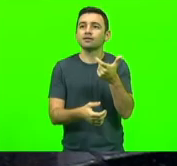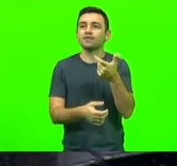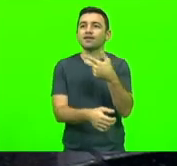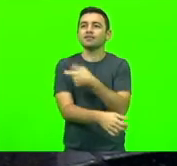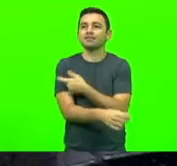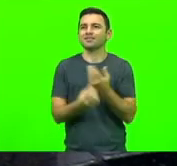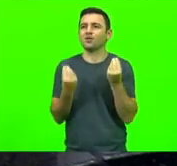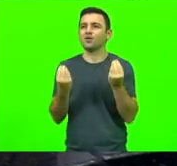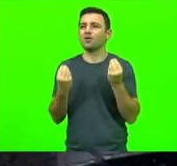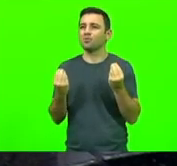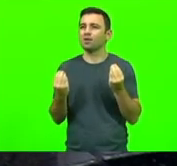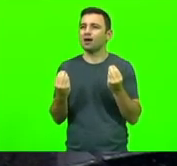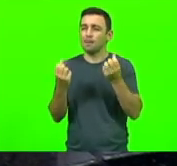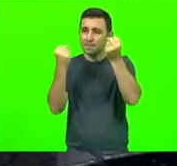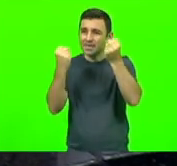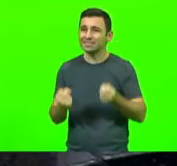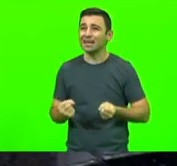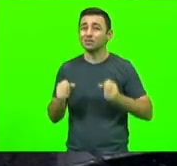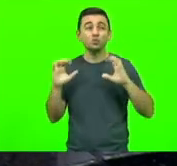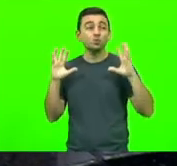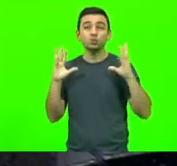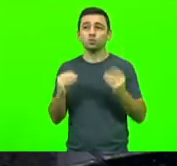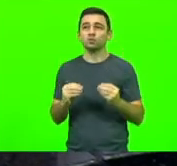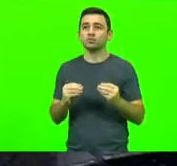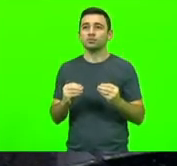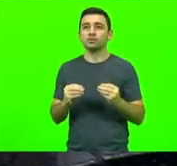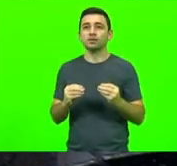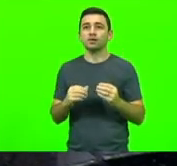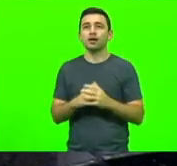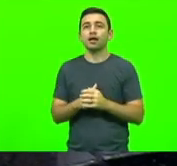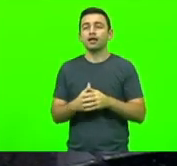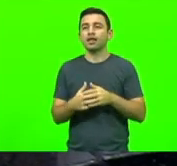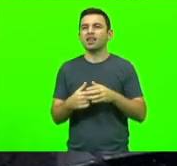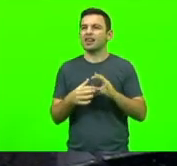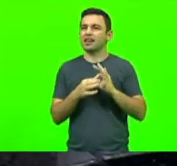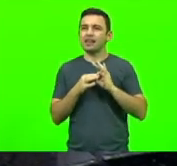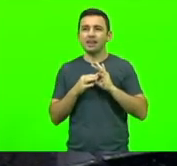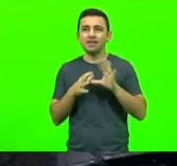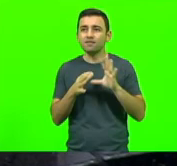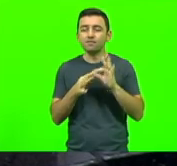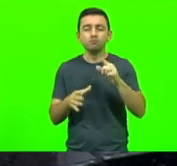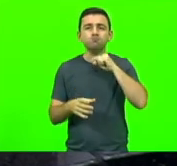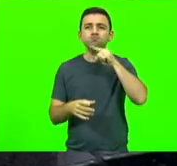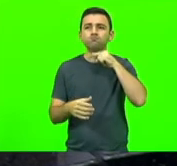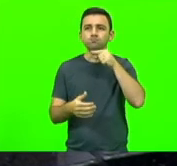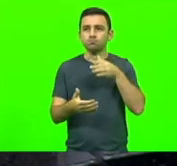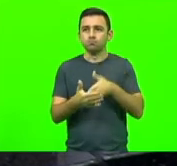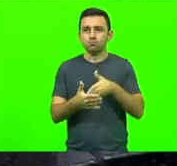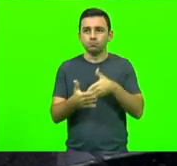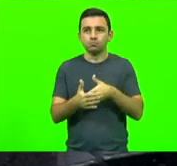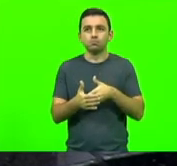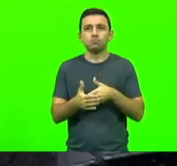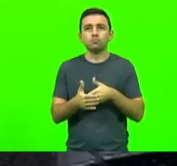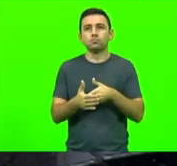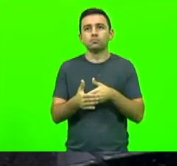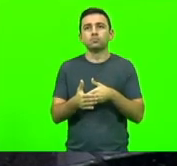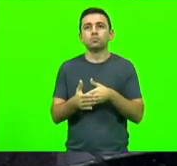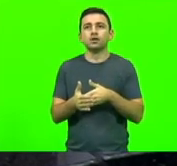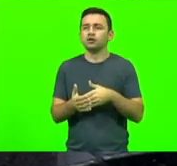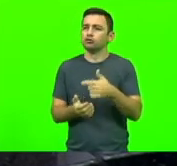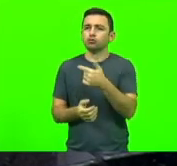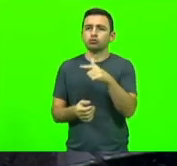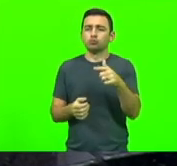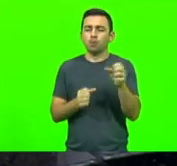Então é um julgo que vem para todos, a liberdade é cerceada, tu é monitorado, perde a liberdade e não tem mais poder